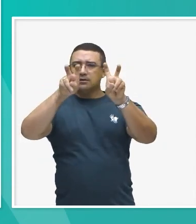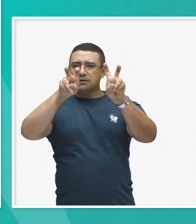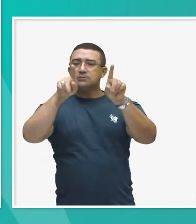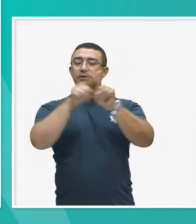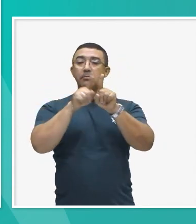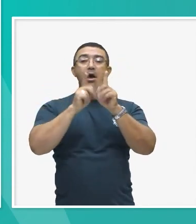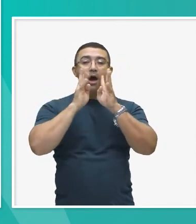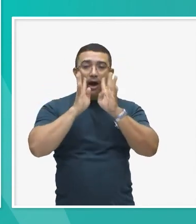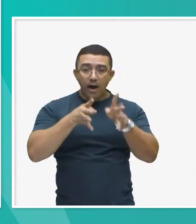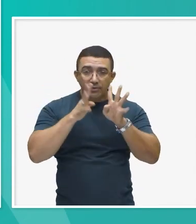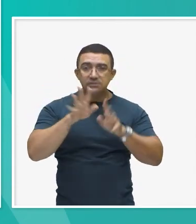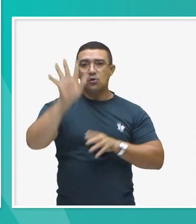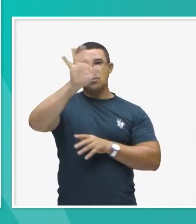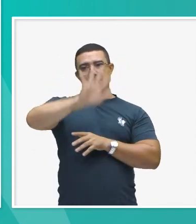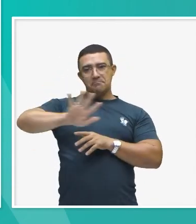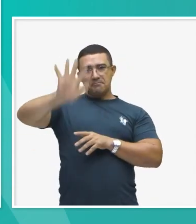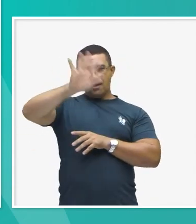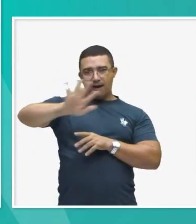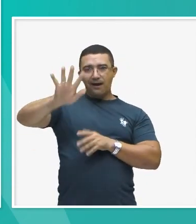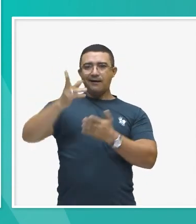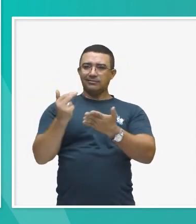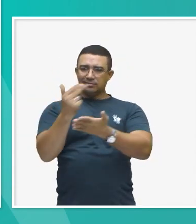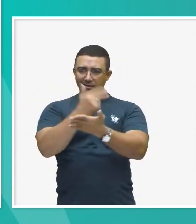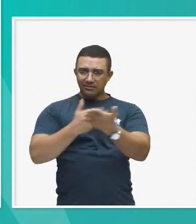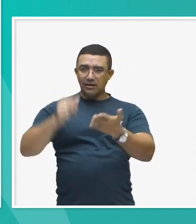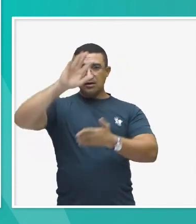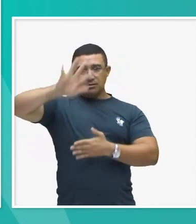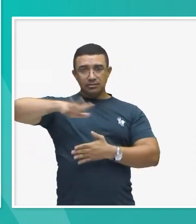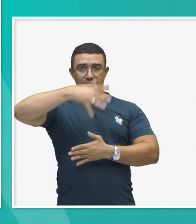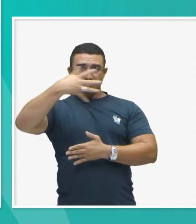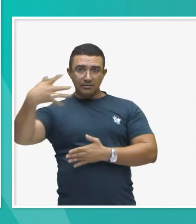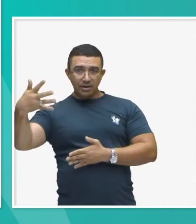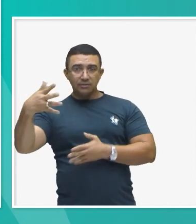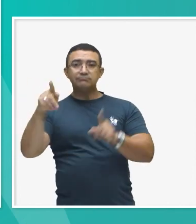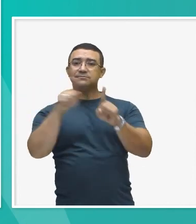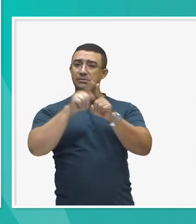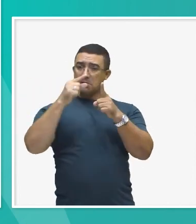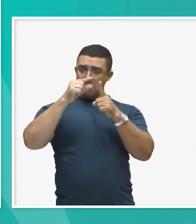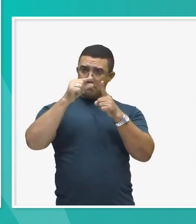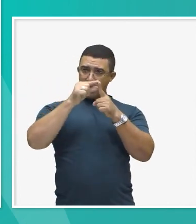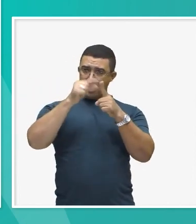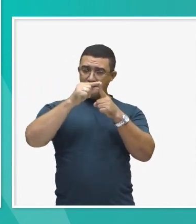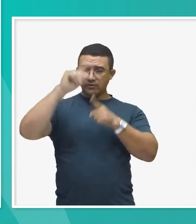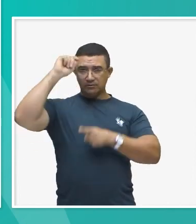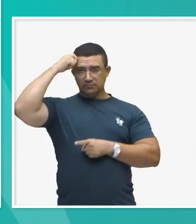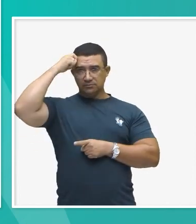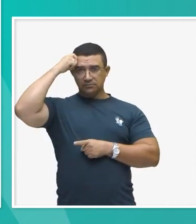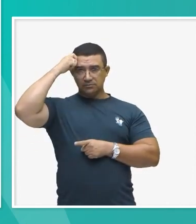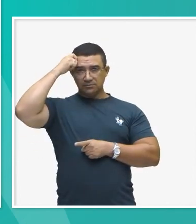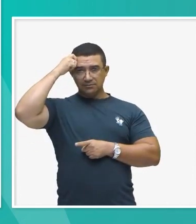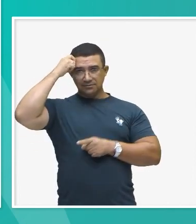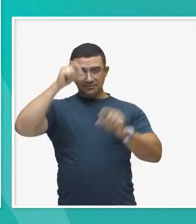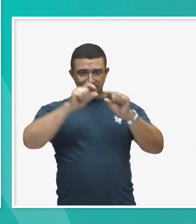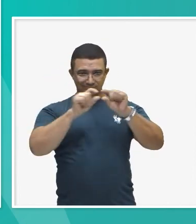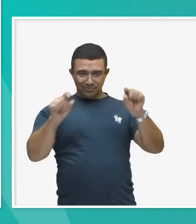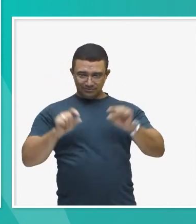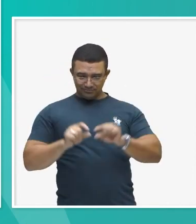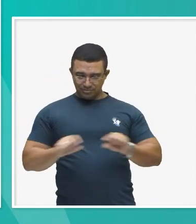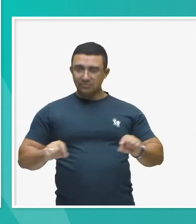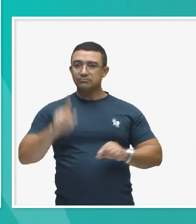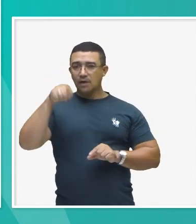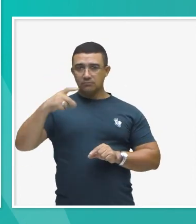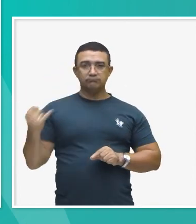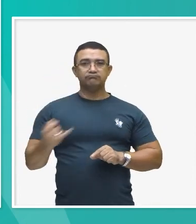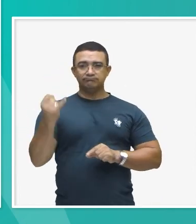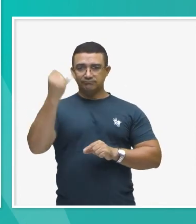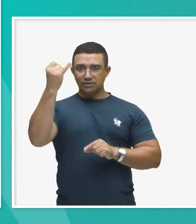também a imagens, tabelas e gráficos, assim como as palavras aí em negrito que vocês viram ainda há pouco, que são muito importantes